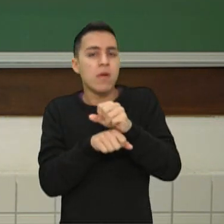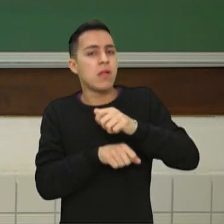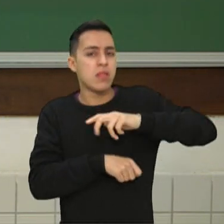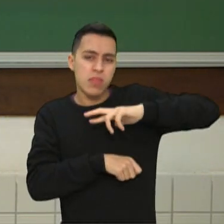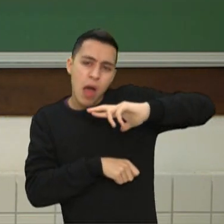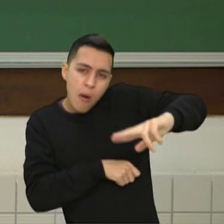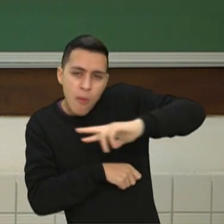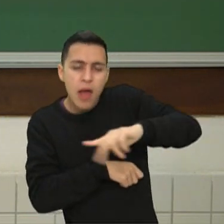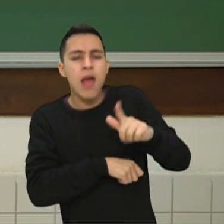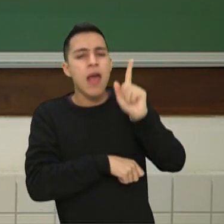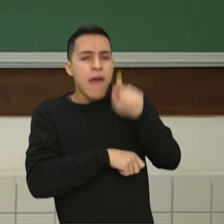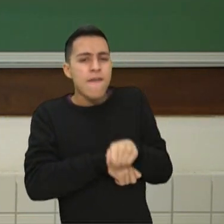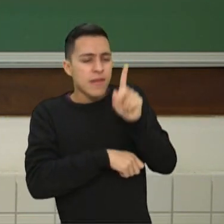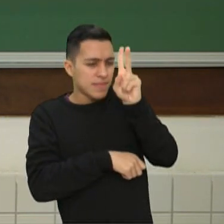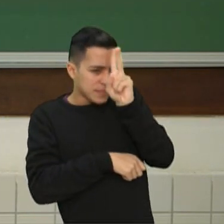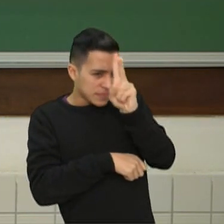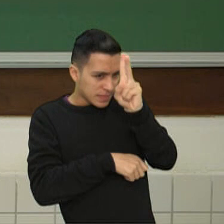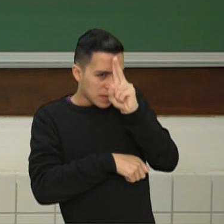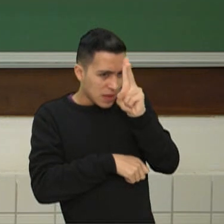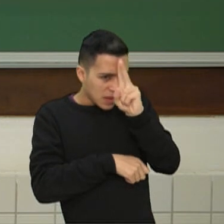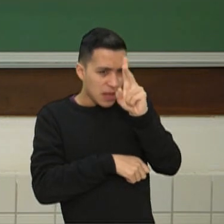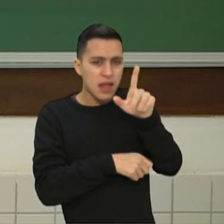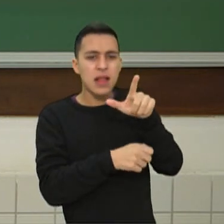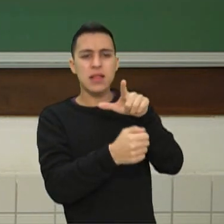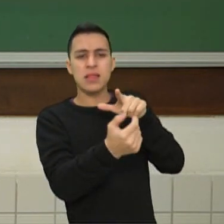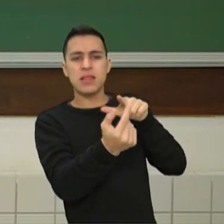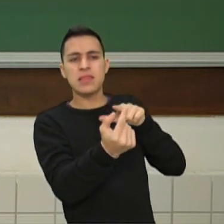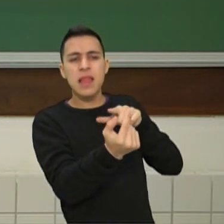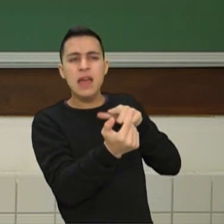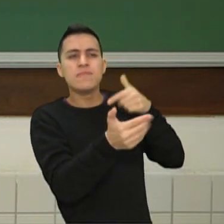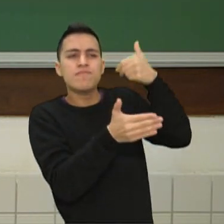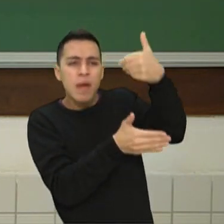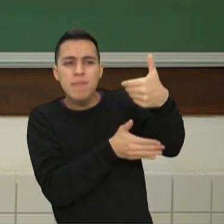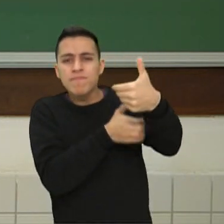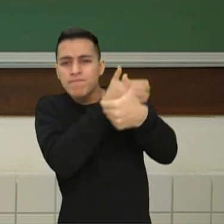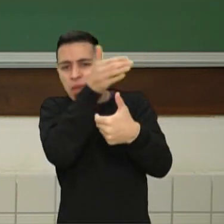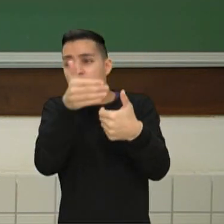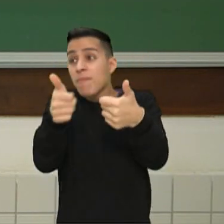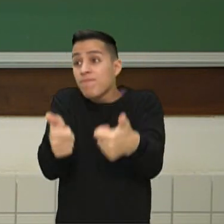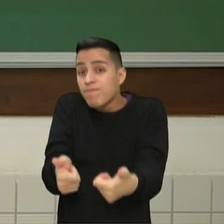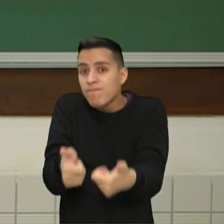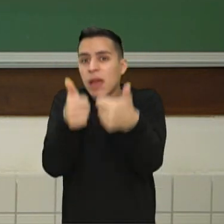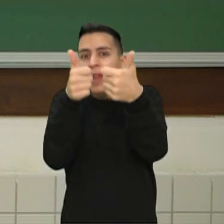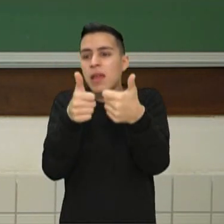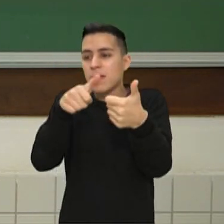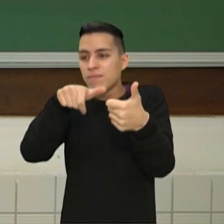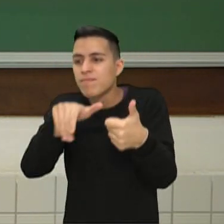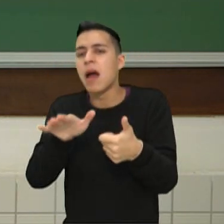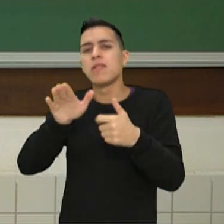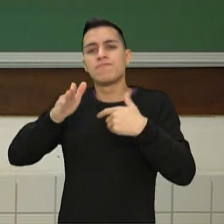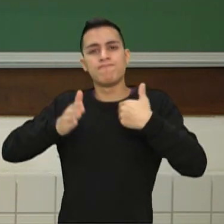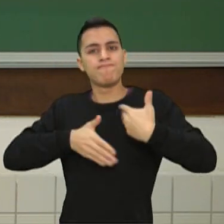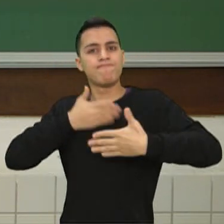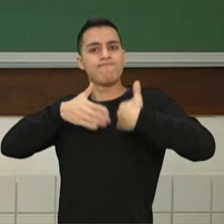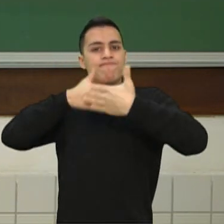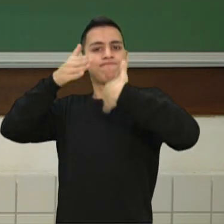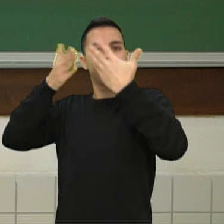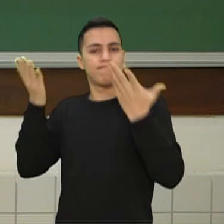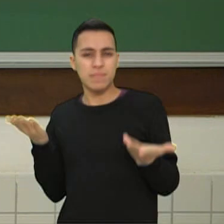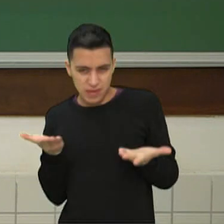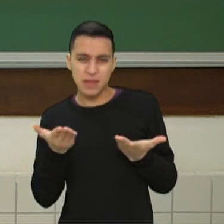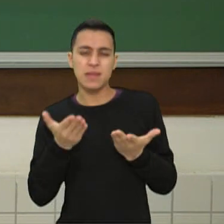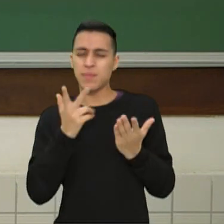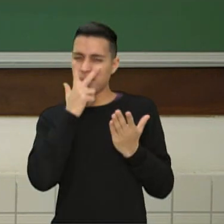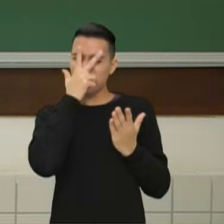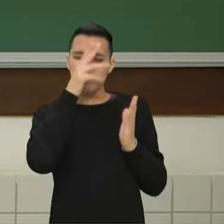Ela tem um objetivo central para ele, né? Tudo vai evoluindo sempre para melhor, sempre para mais progresso, tá? E aí entra